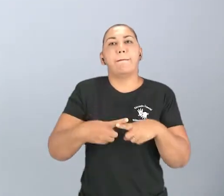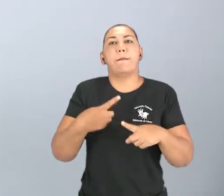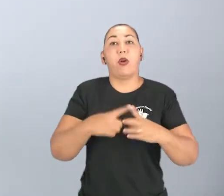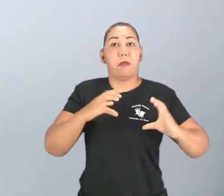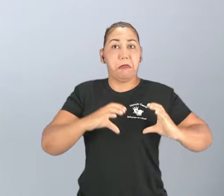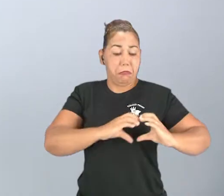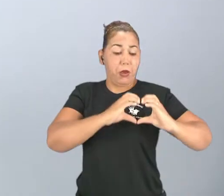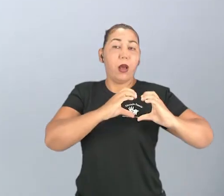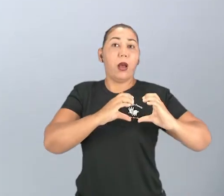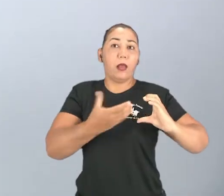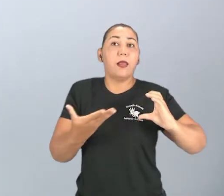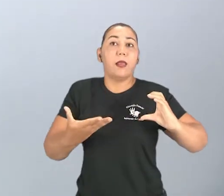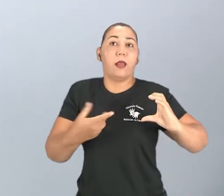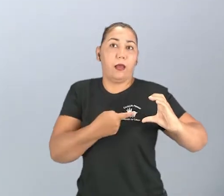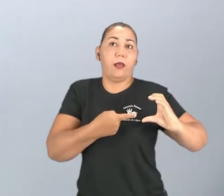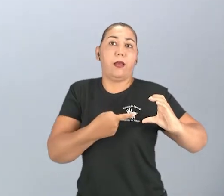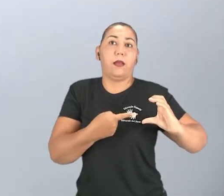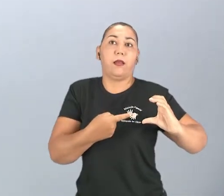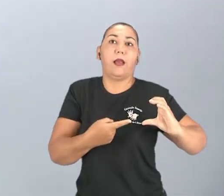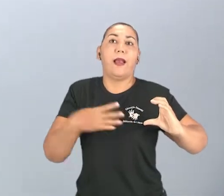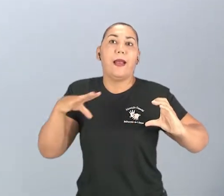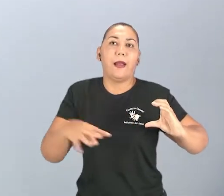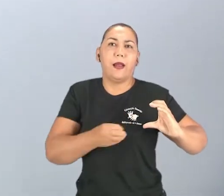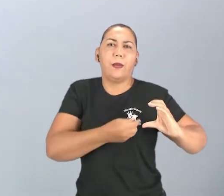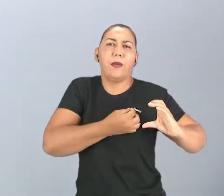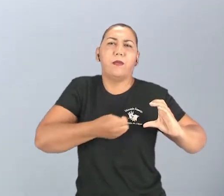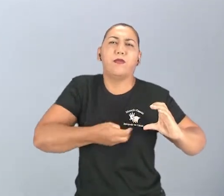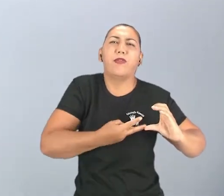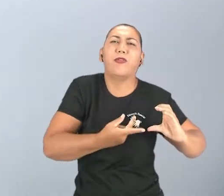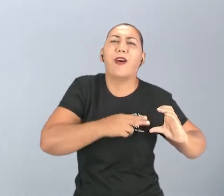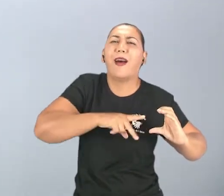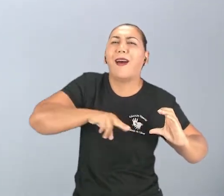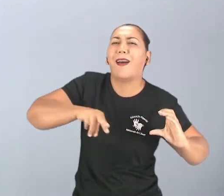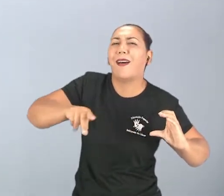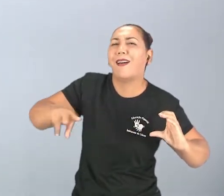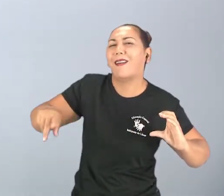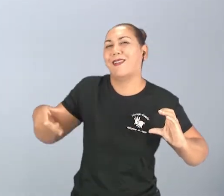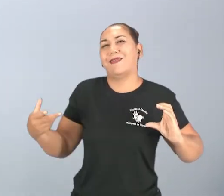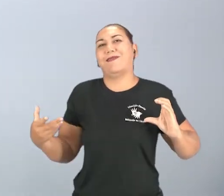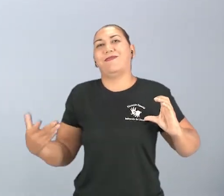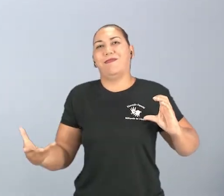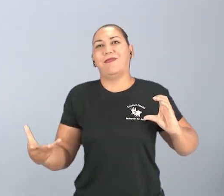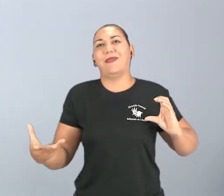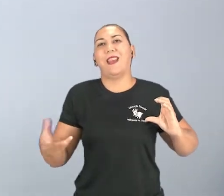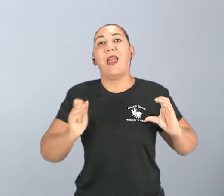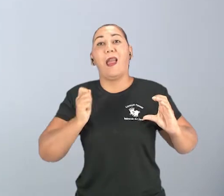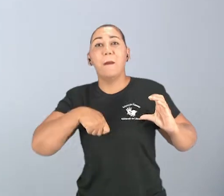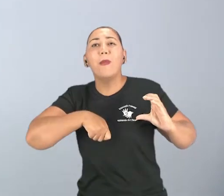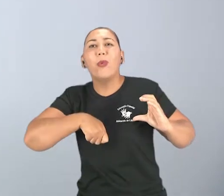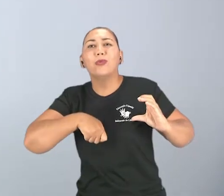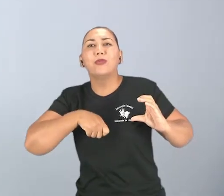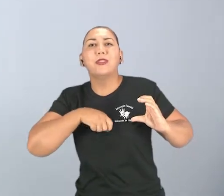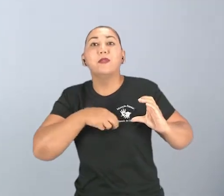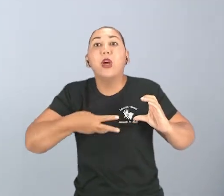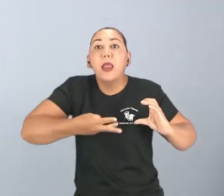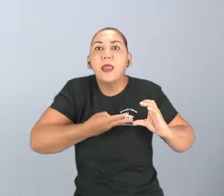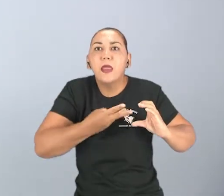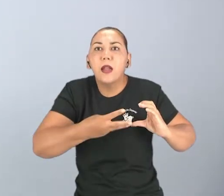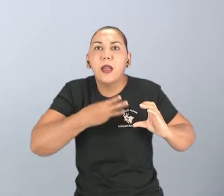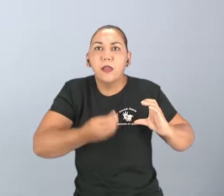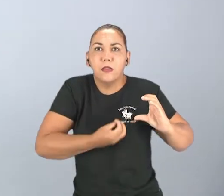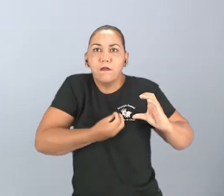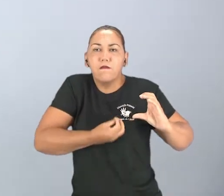que representa o amor, ele diz que cabe aí, o amor dele cabe 3 vidas inteiras nesse amor, 3